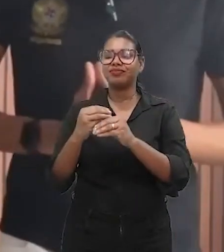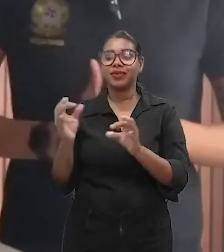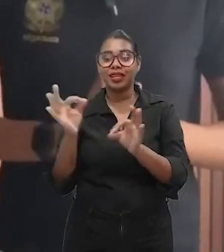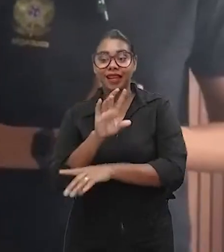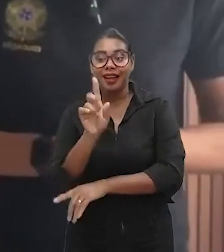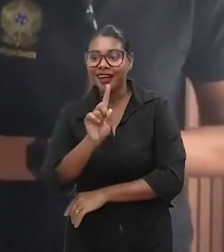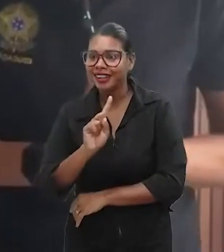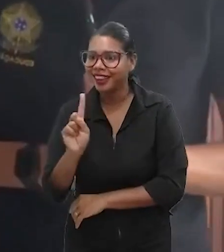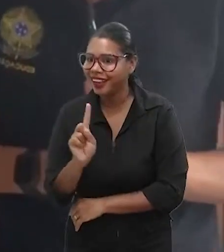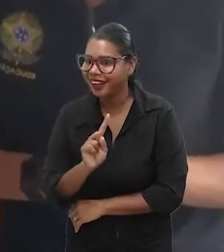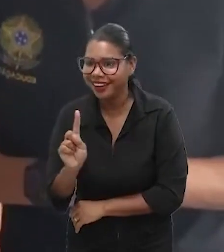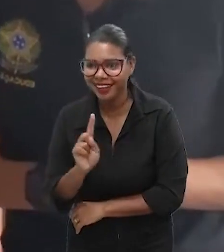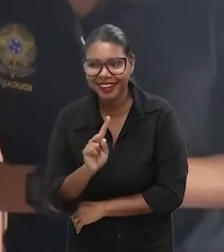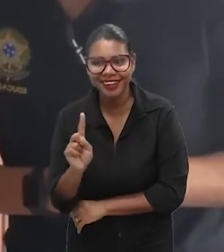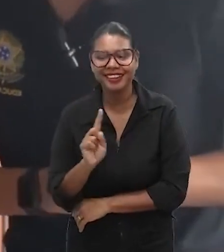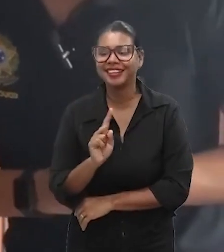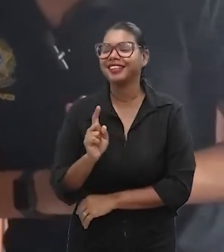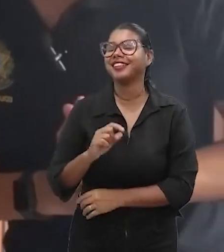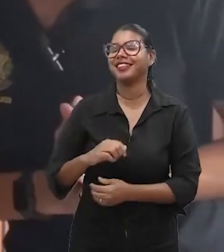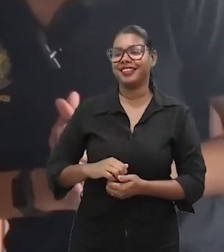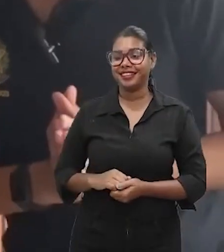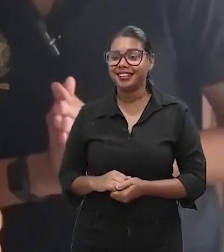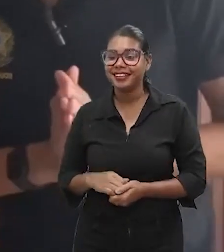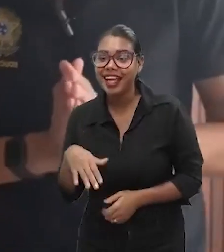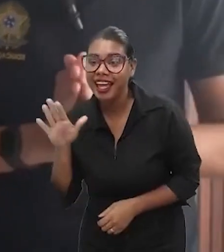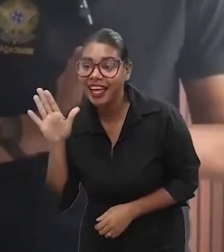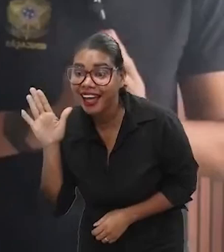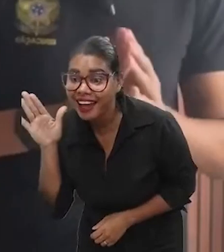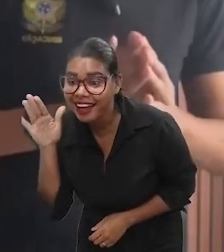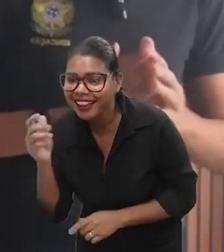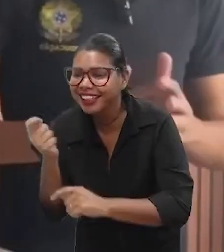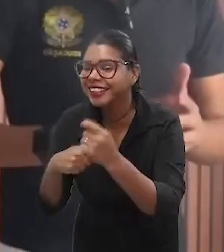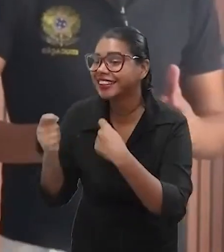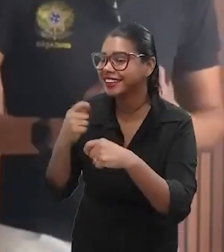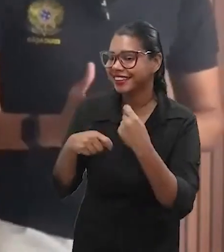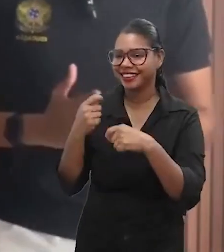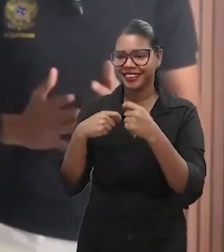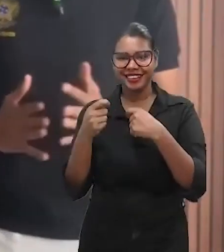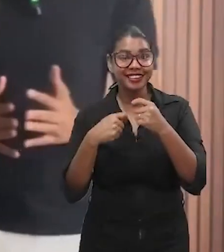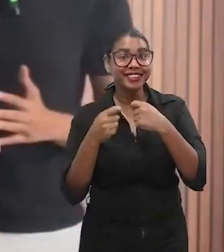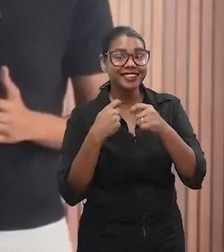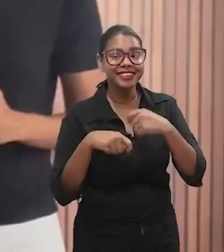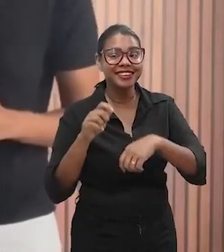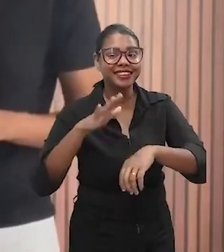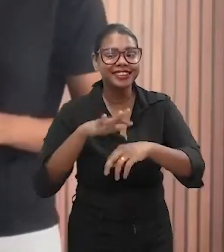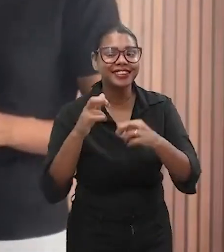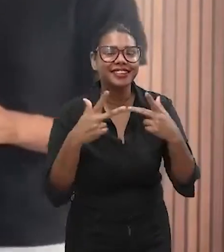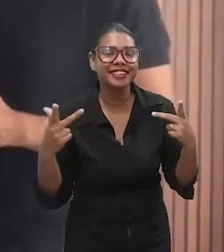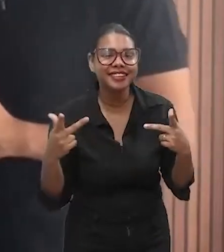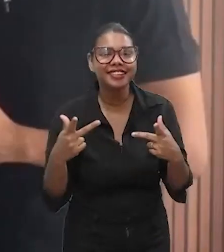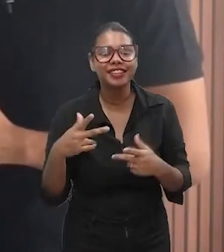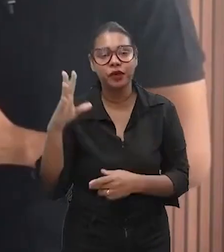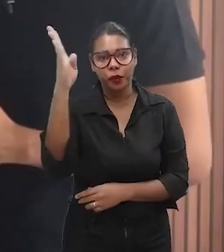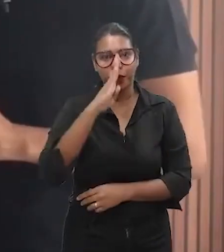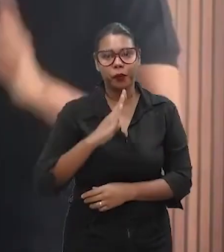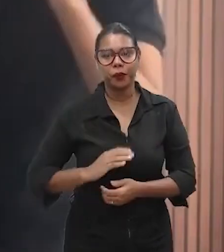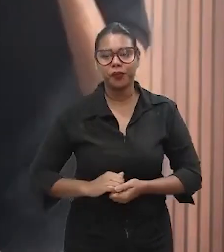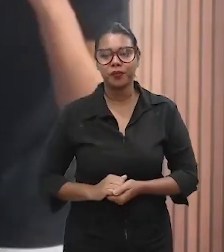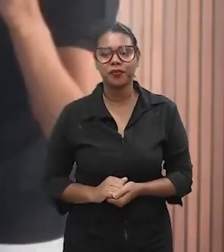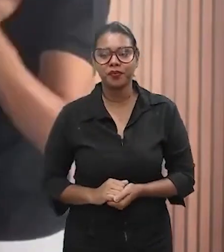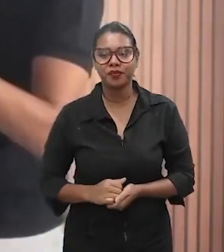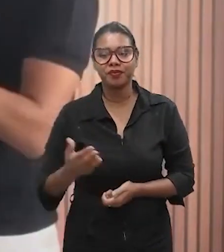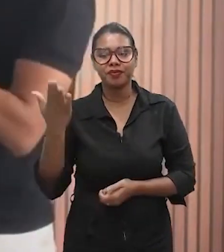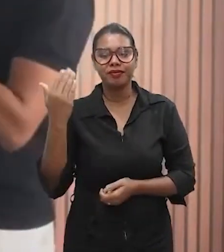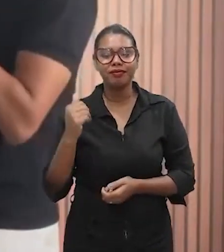por aqui não. Ei, administradores, administradoras, tem mais coisa para a gente falar sobre a administração do Brasil. Vamos embora